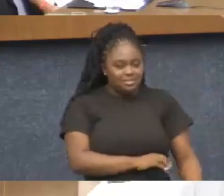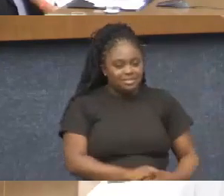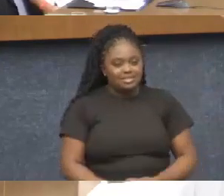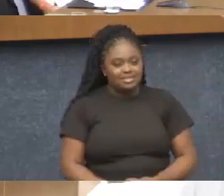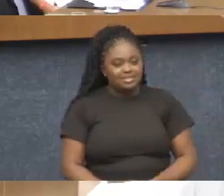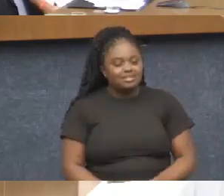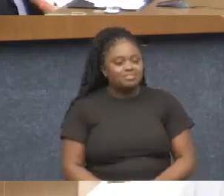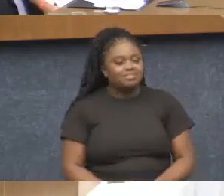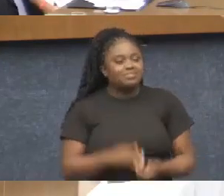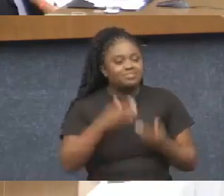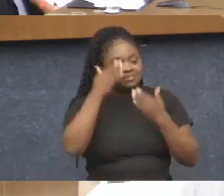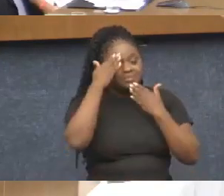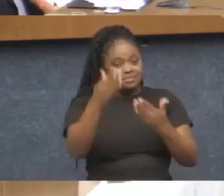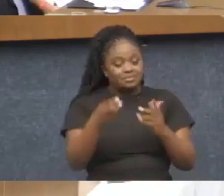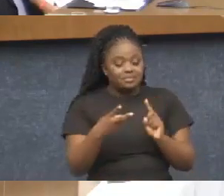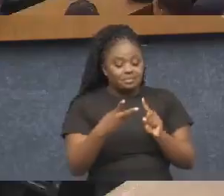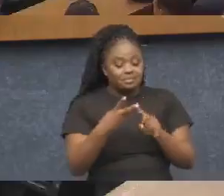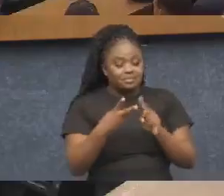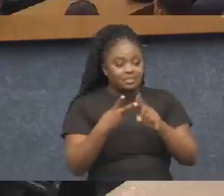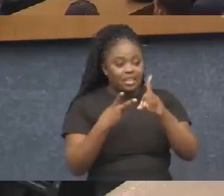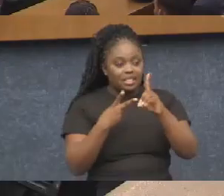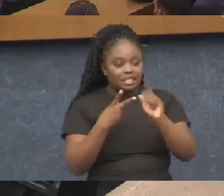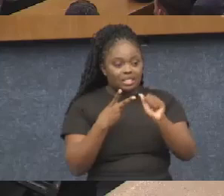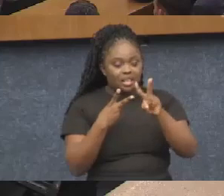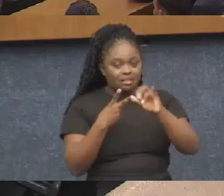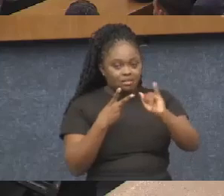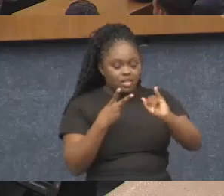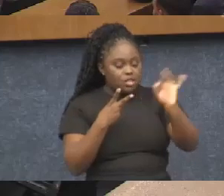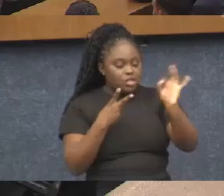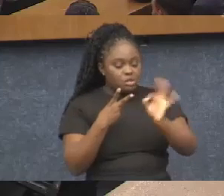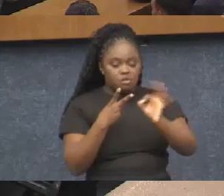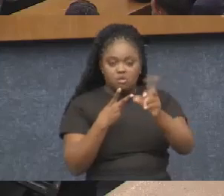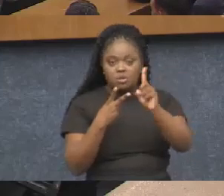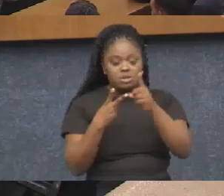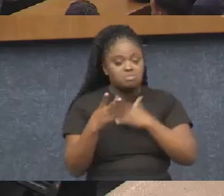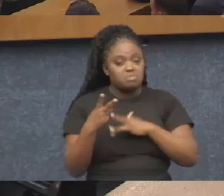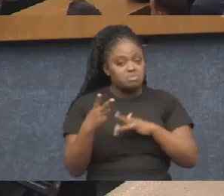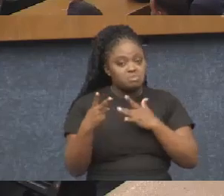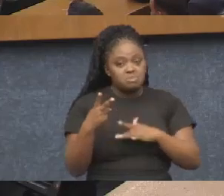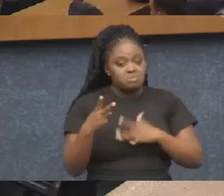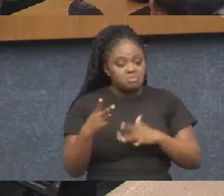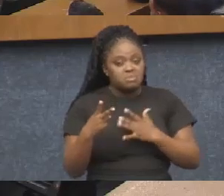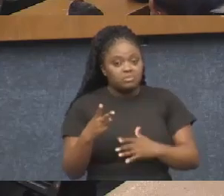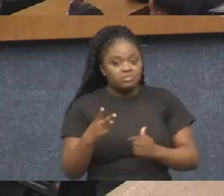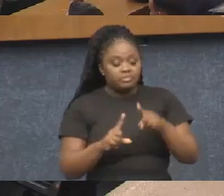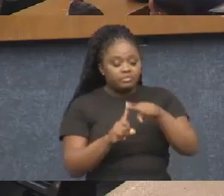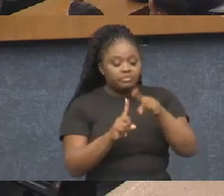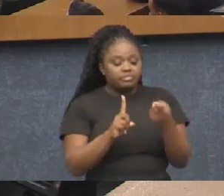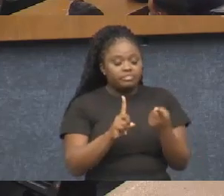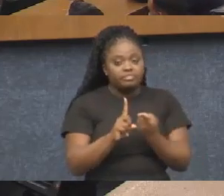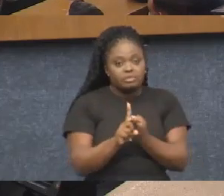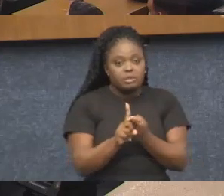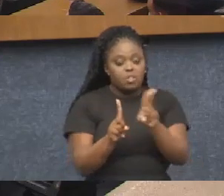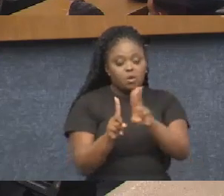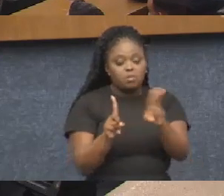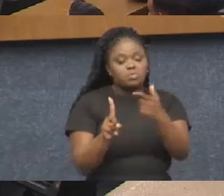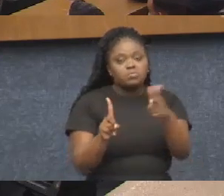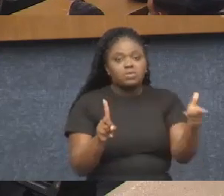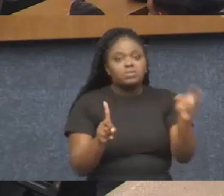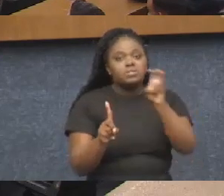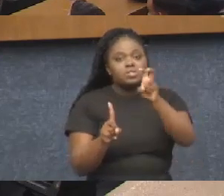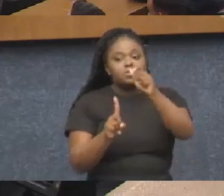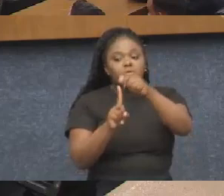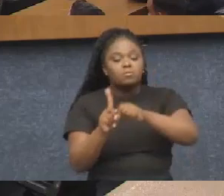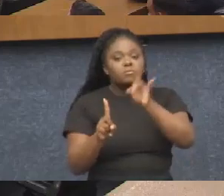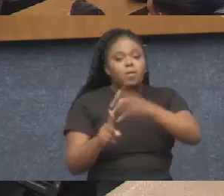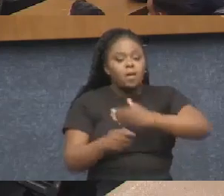Agradecer ao Davi, que não foi planejado, e, coitado, quando surgiu, não tinha nem nome. passou 5 meses sendo chamado de bebê. Não